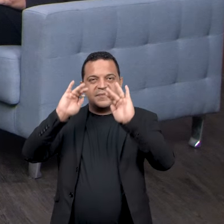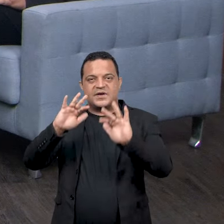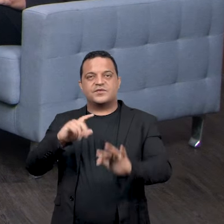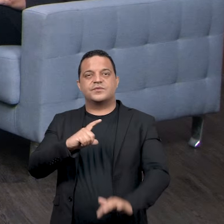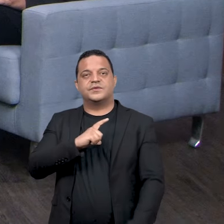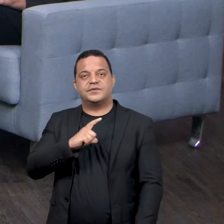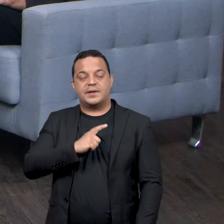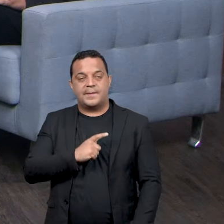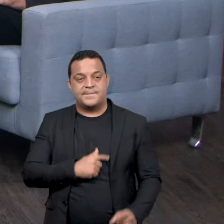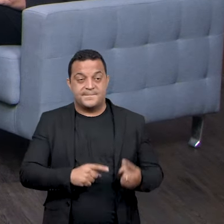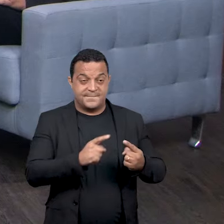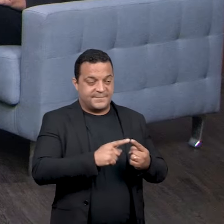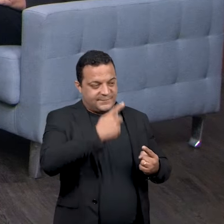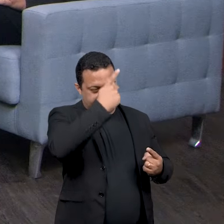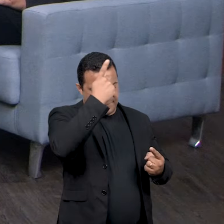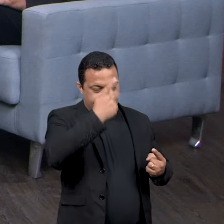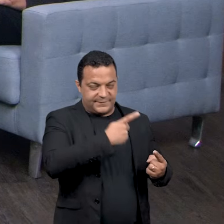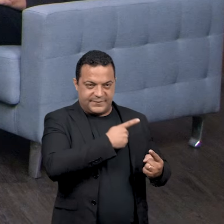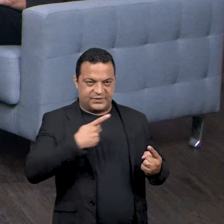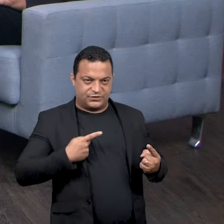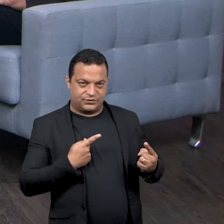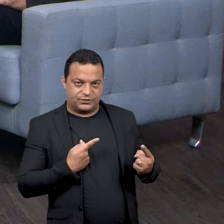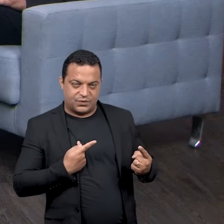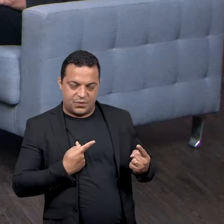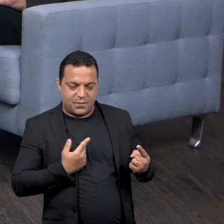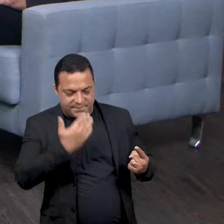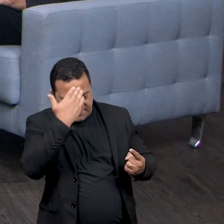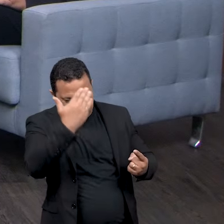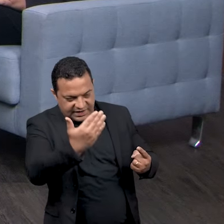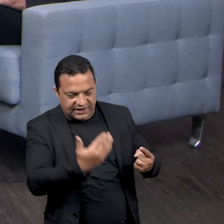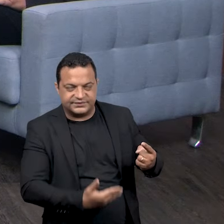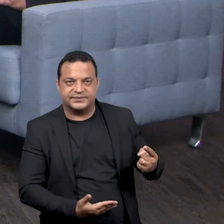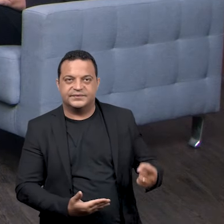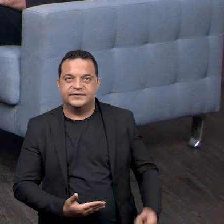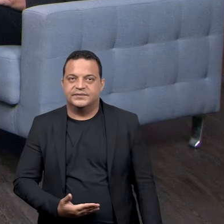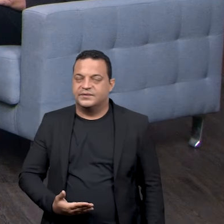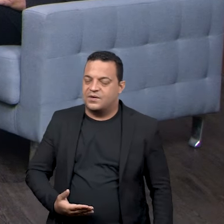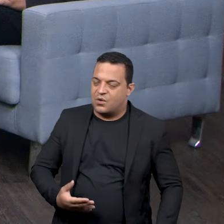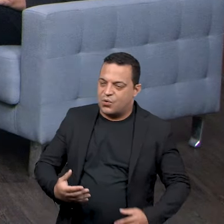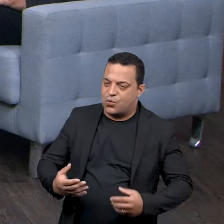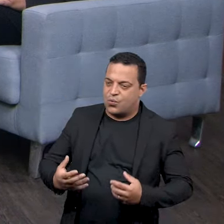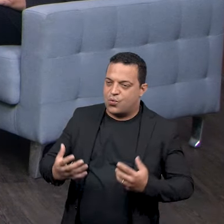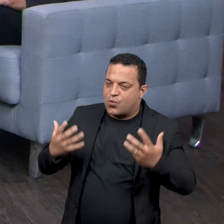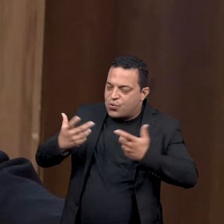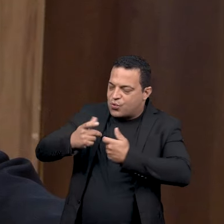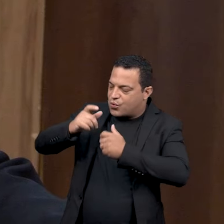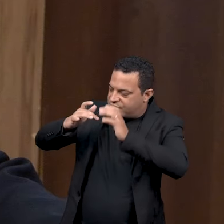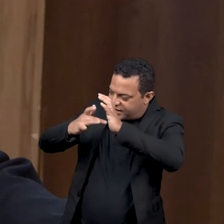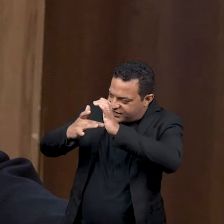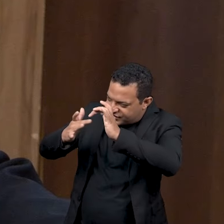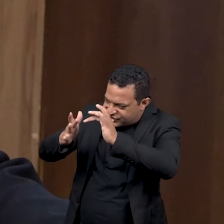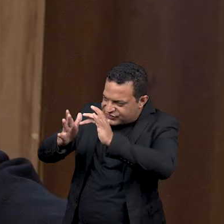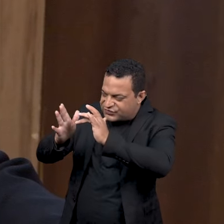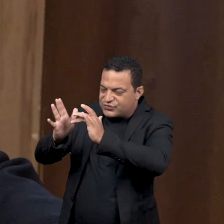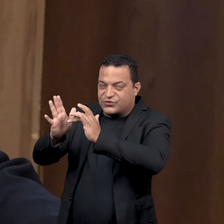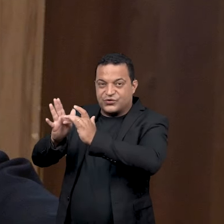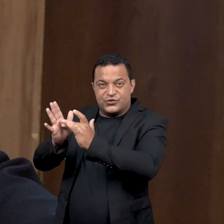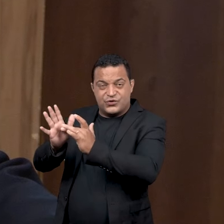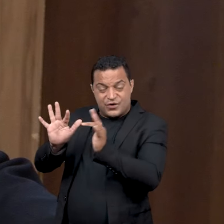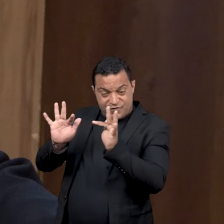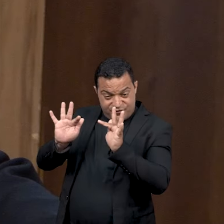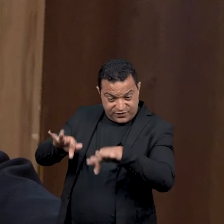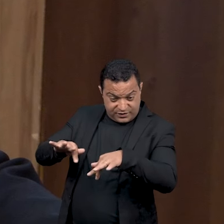podemos dizer que foi uma bênção. Então, Pastor Winston, muito obrigado pela sua participação no nosso programa hoje. Glória a